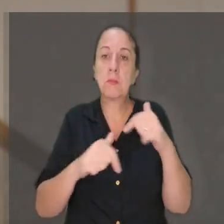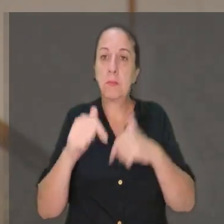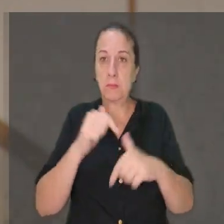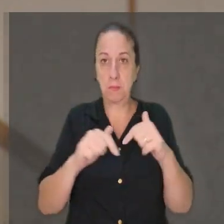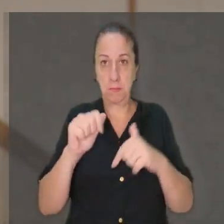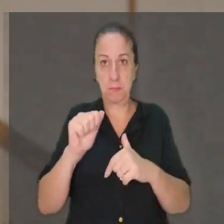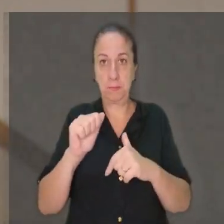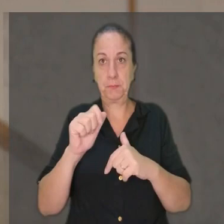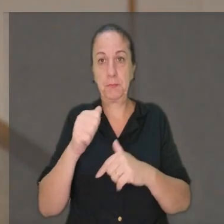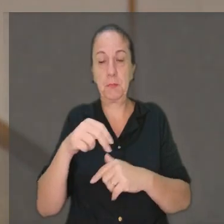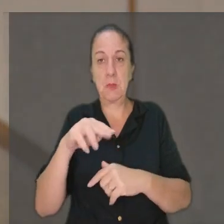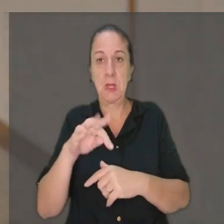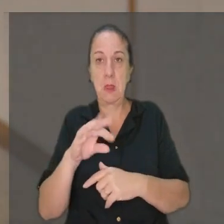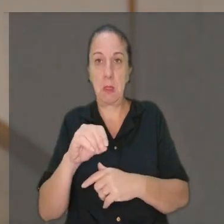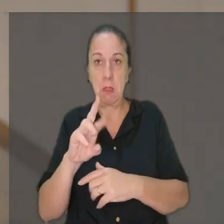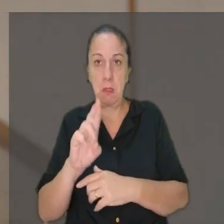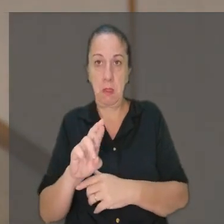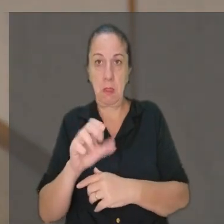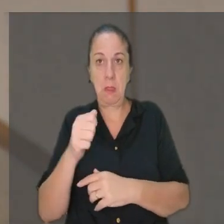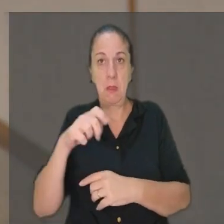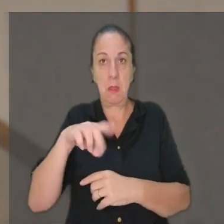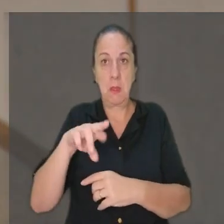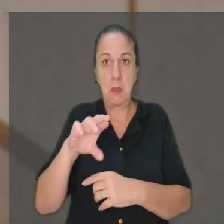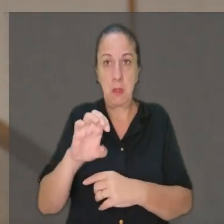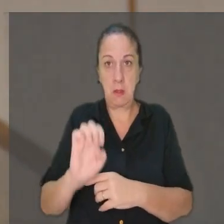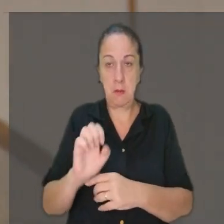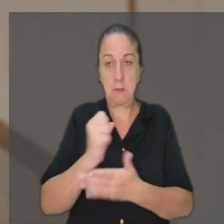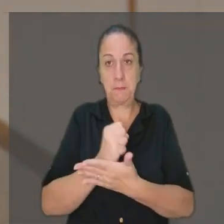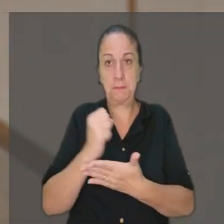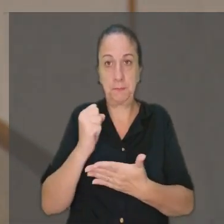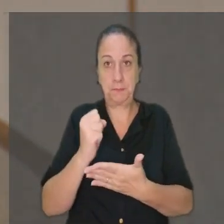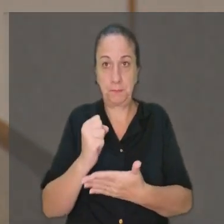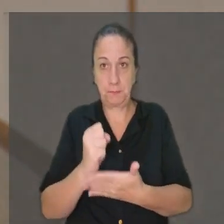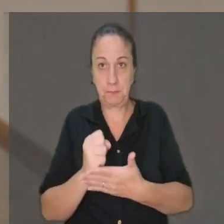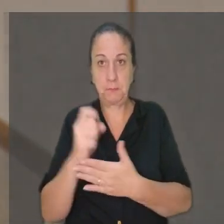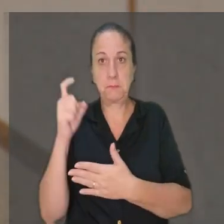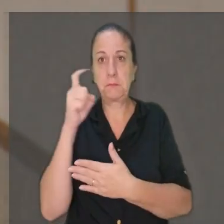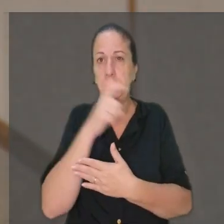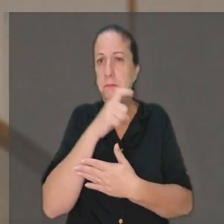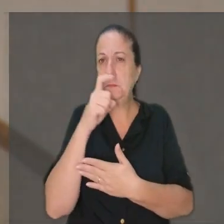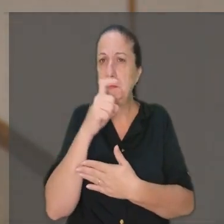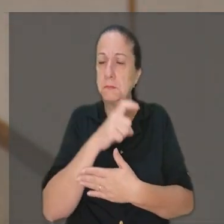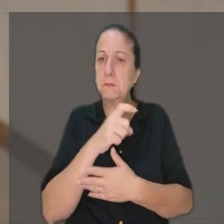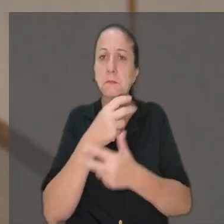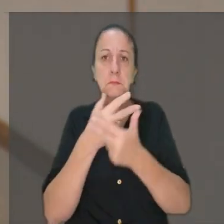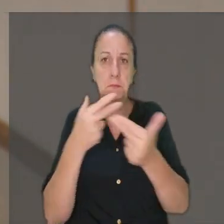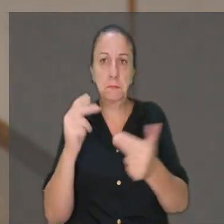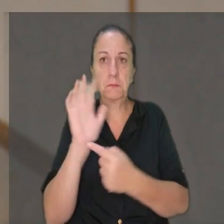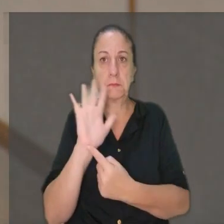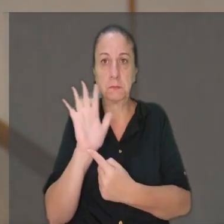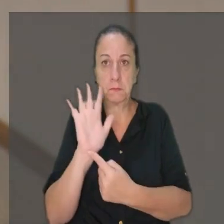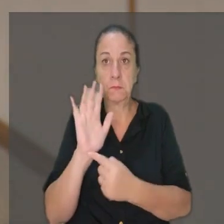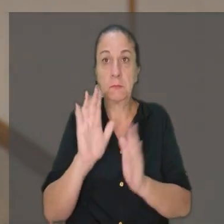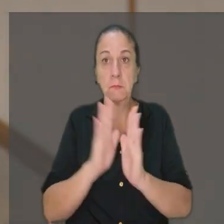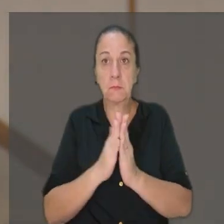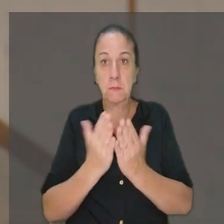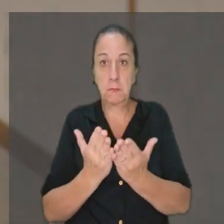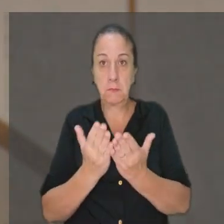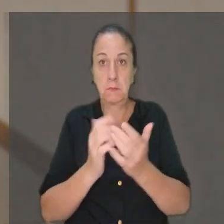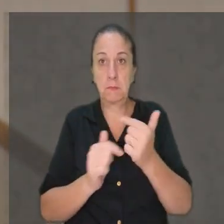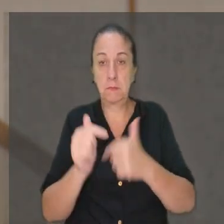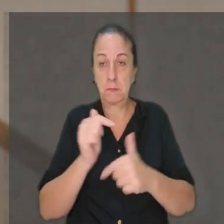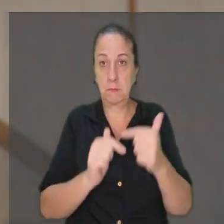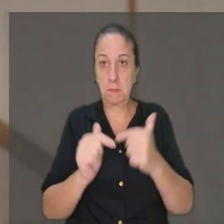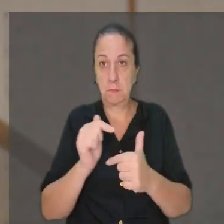trabalhista, o ator André de Biasi sustentou que foi contratado pela TV Record para atuar em novelas e seriados, mas a carteira de